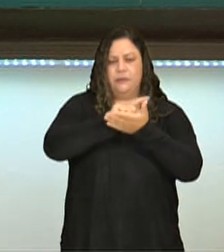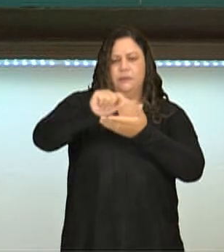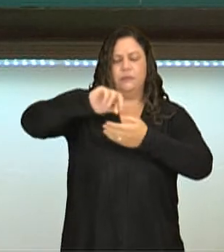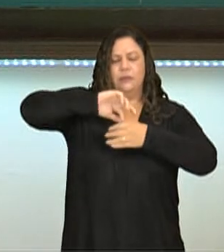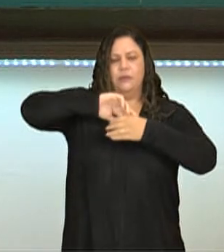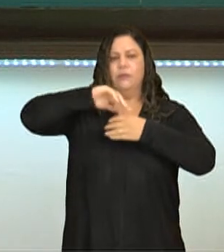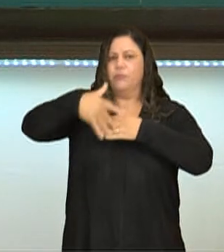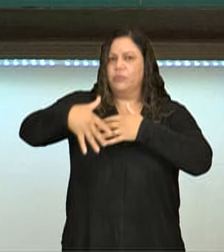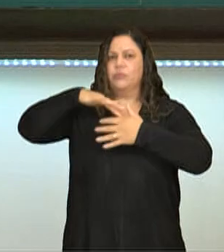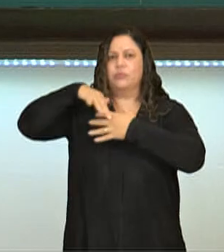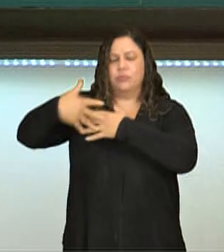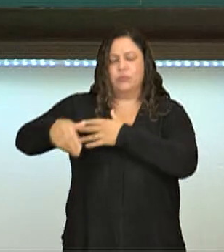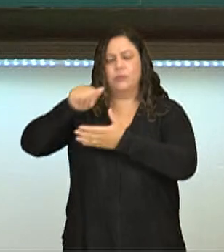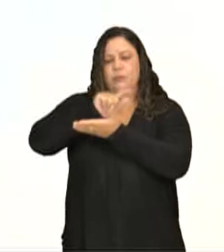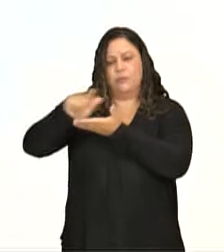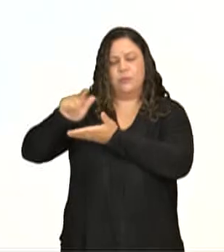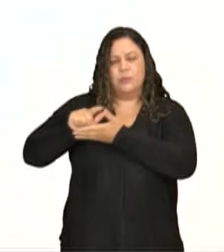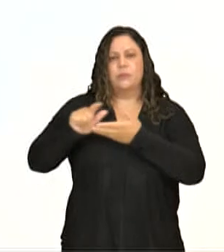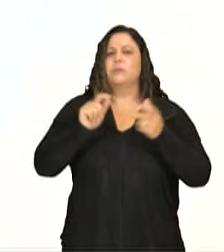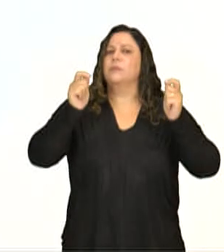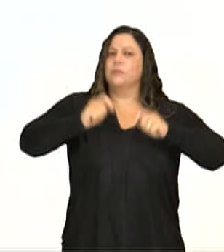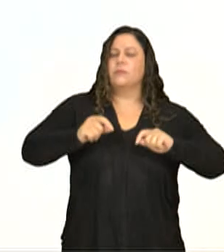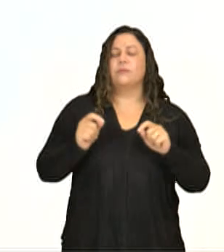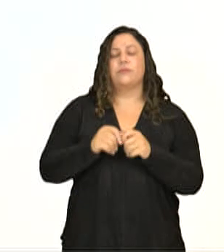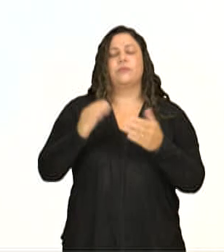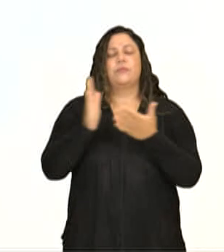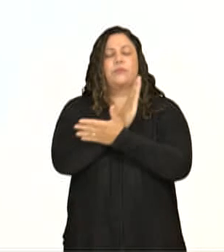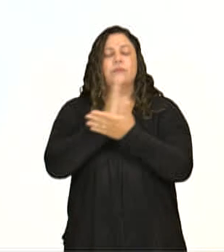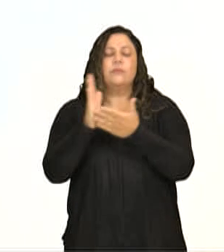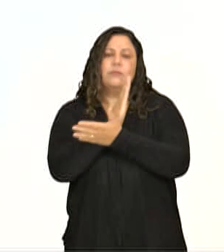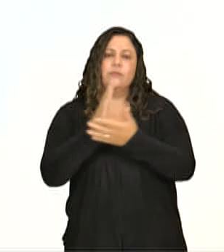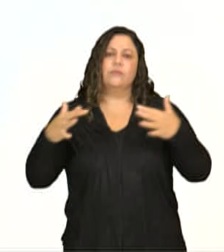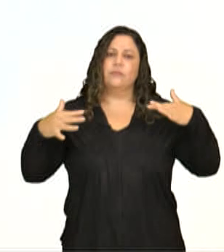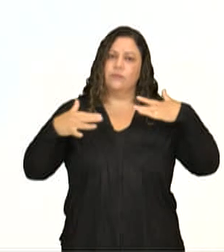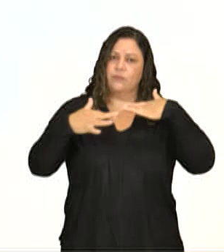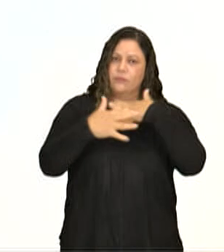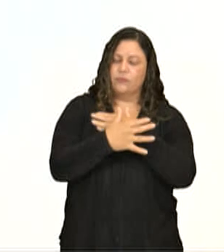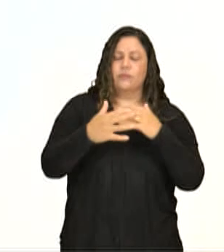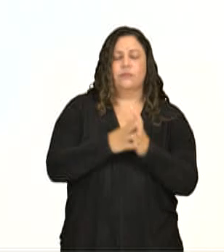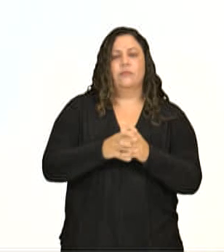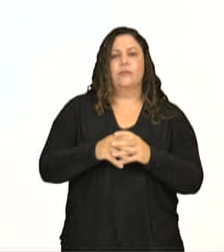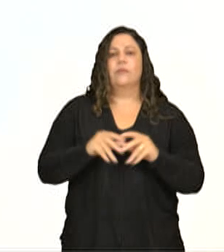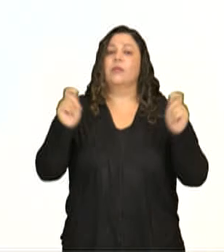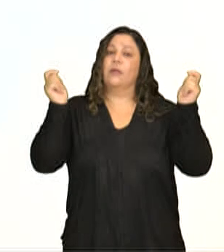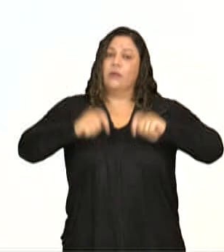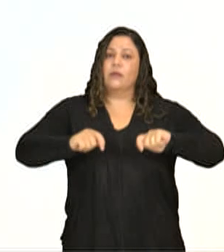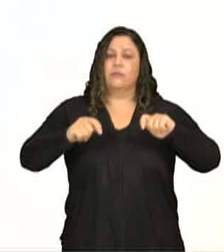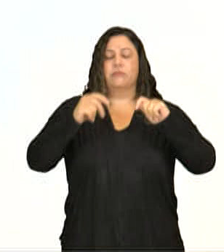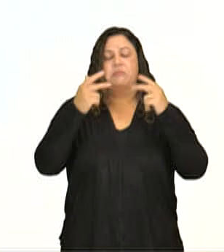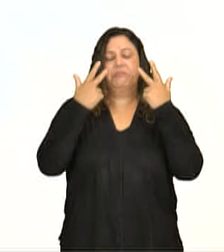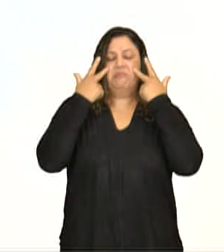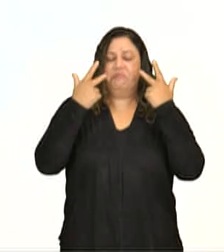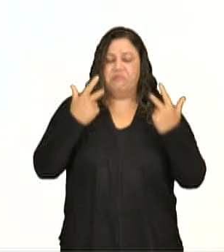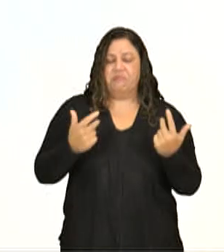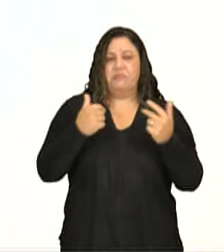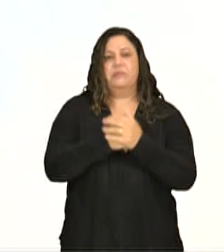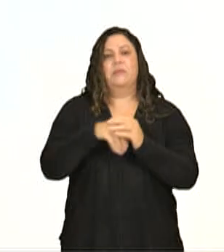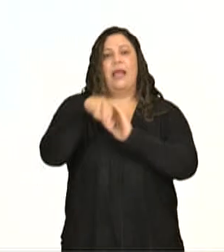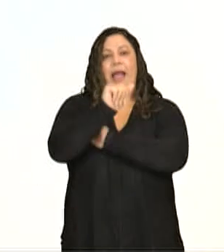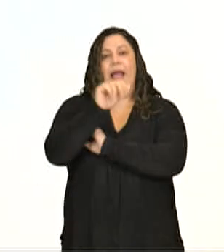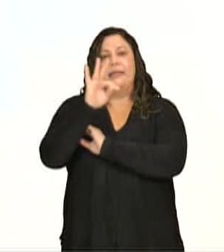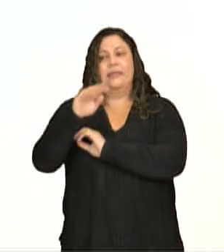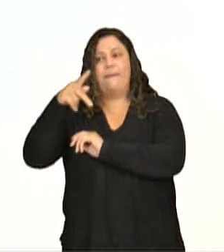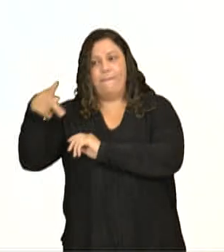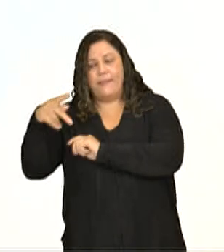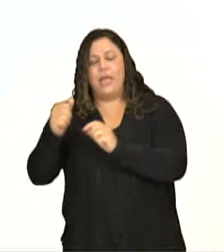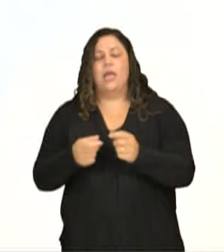coisas que são necessárias eliminar. Em alguns casos, o transporte ocorre de maneira passiva, Porém, em outros, o